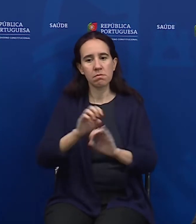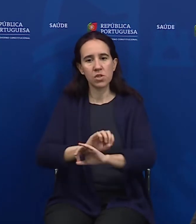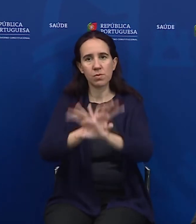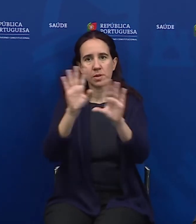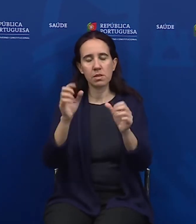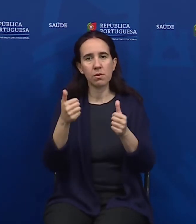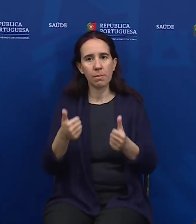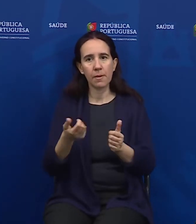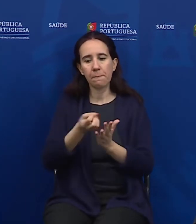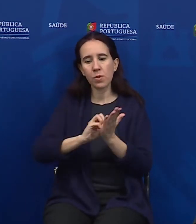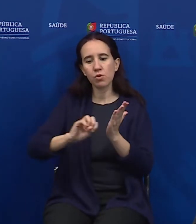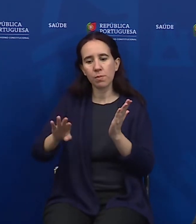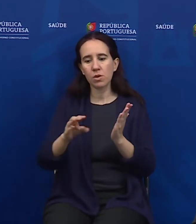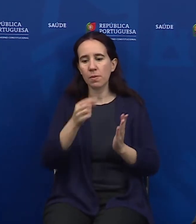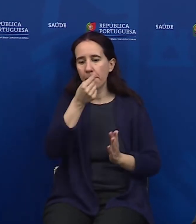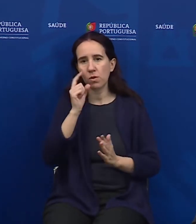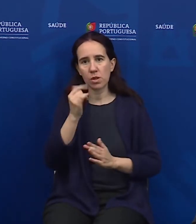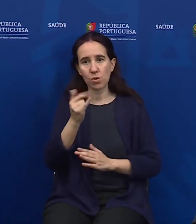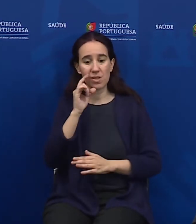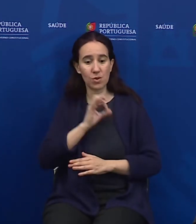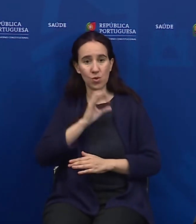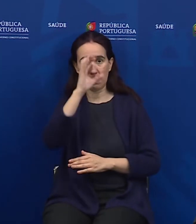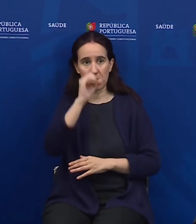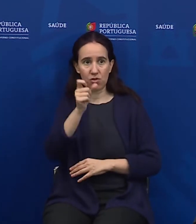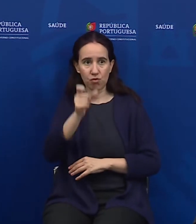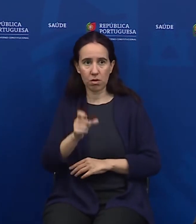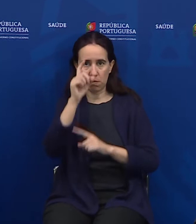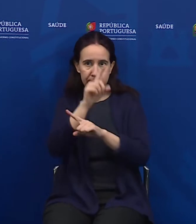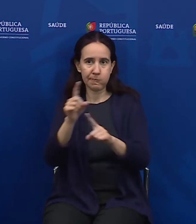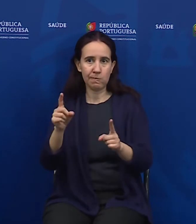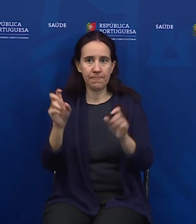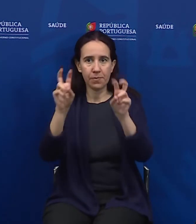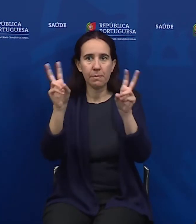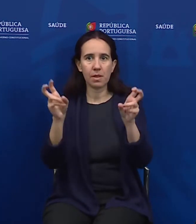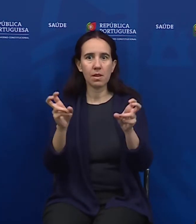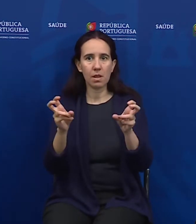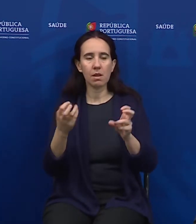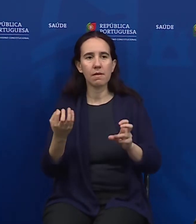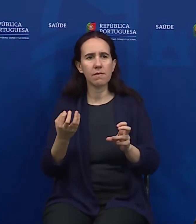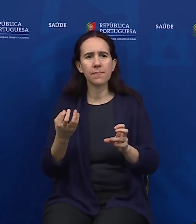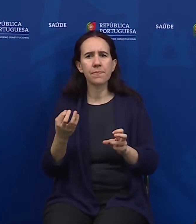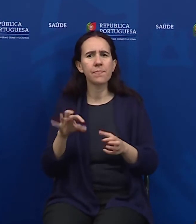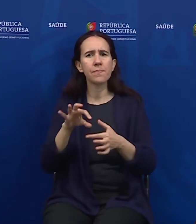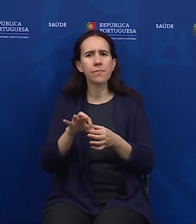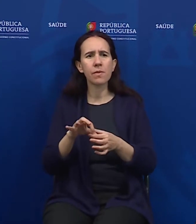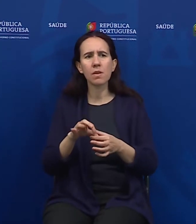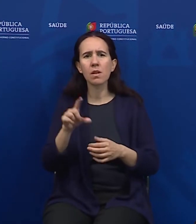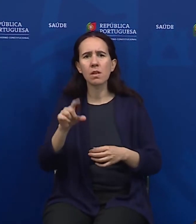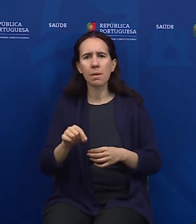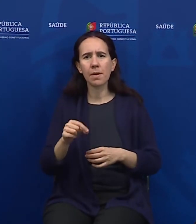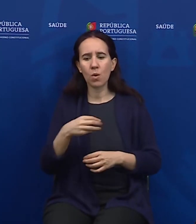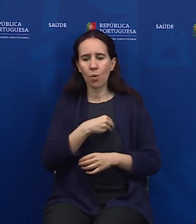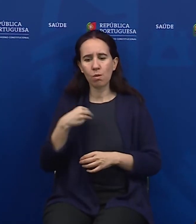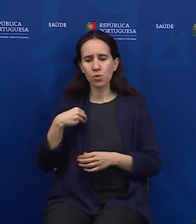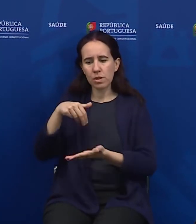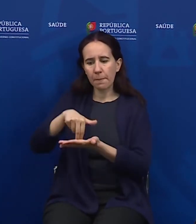explícito no despacho do dia 2 de maio da Senhora Ministra, e como sabe, essa matéria, quer desde o recurso às consultas